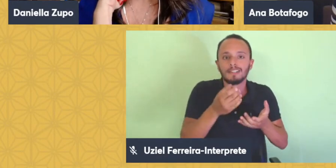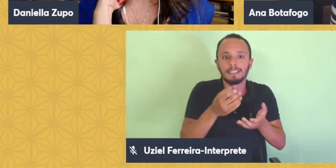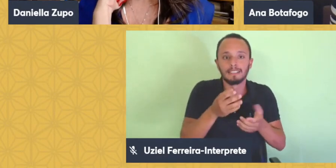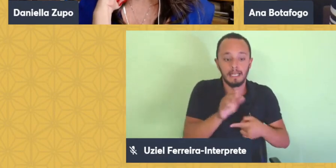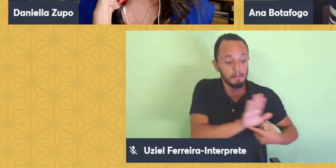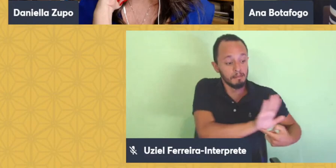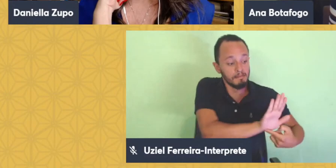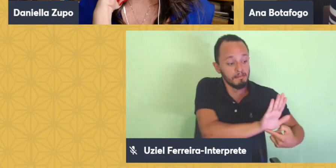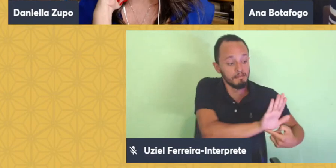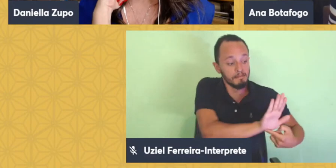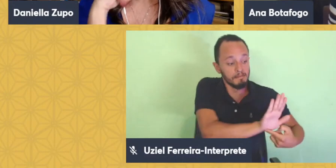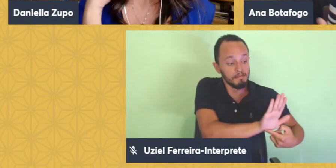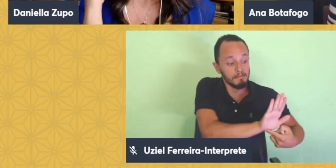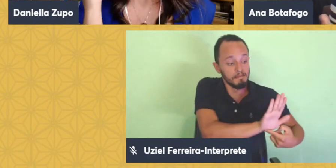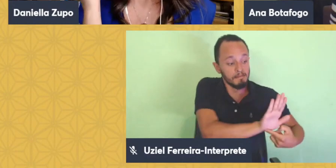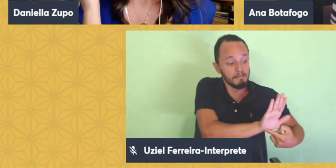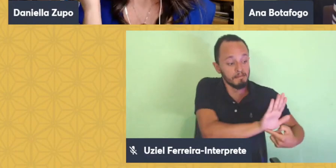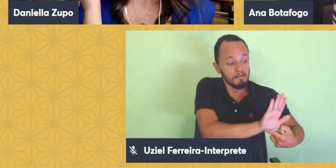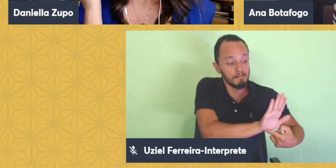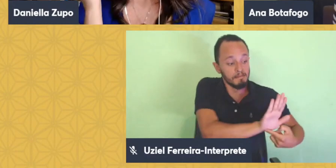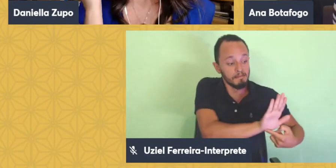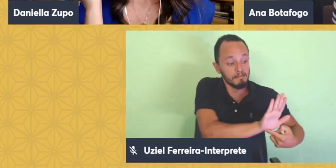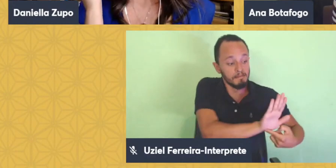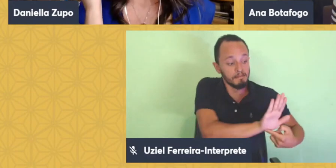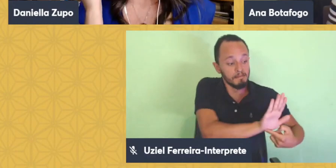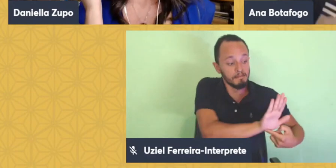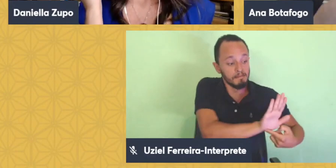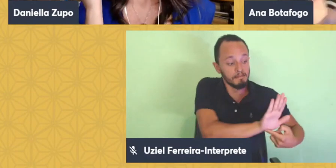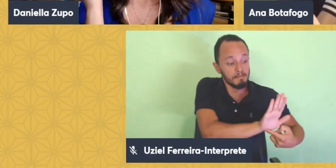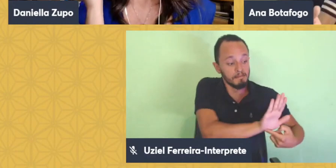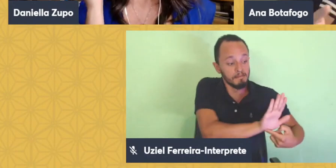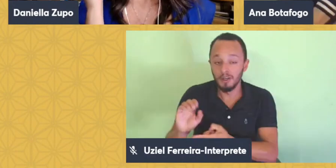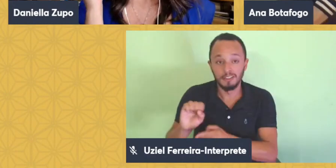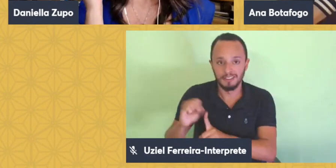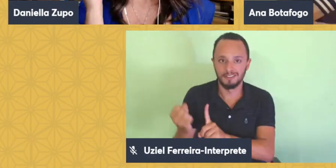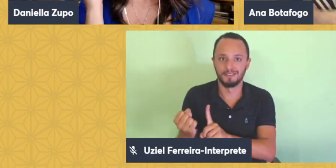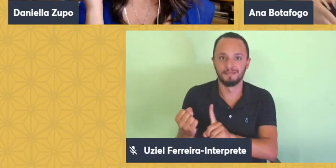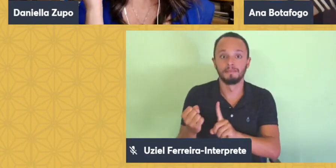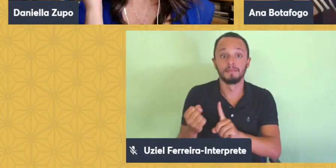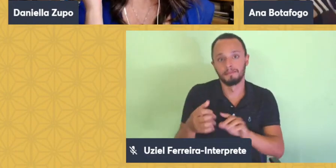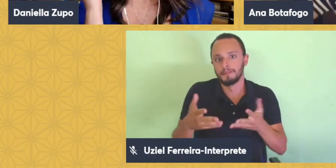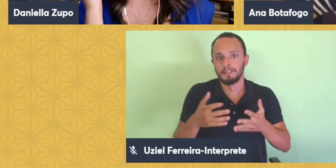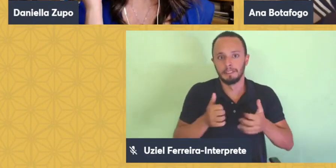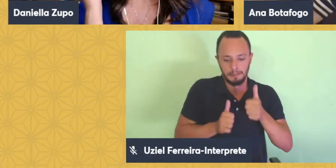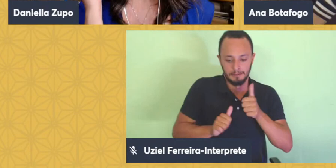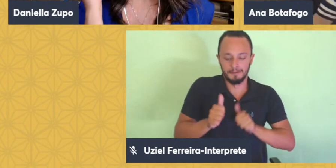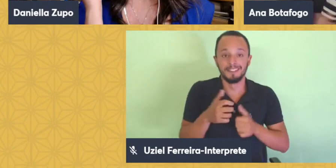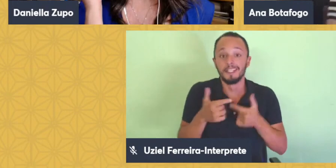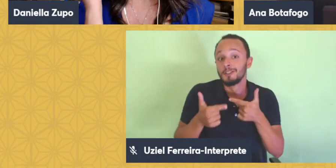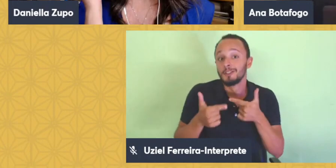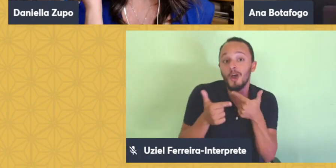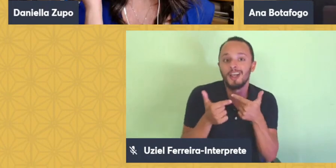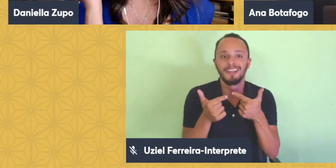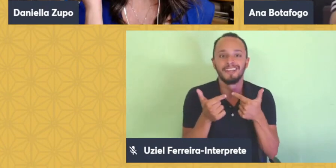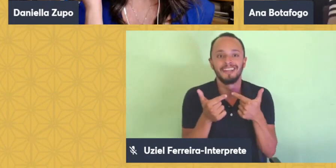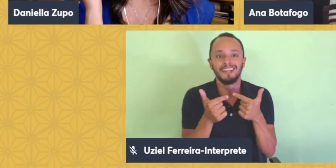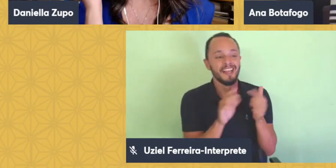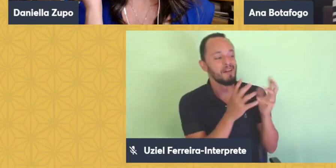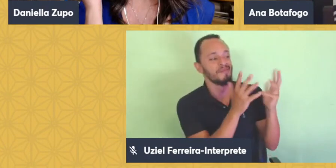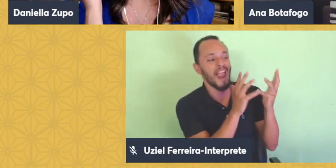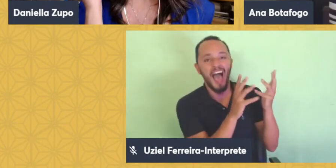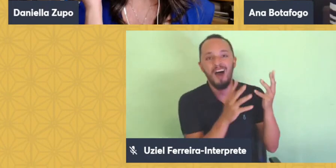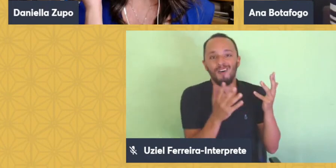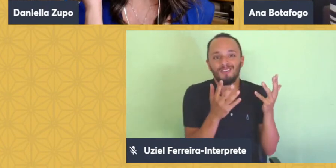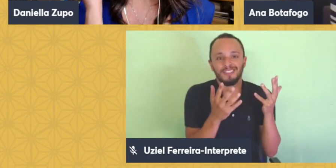povo e de cada sociedade então a gente reage de uma maneira como eu posso dizer a gente sorrir ou a gente Rio a gente